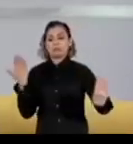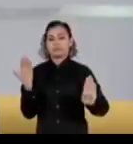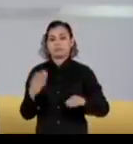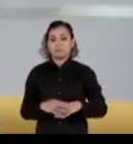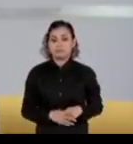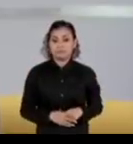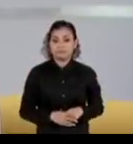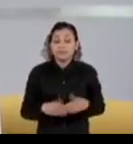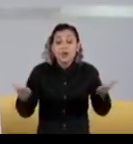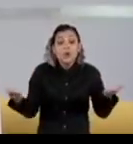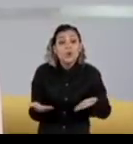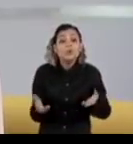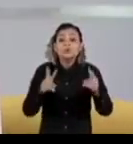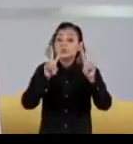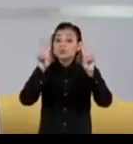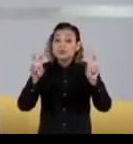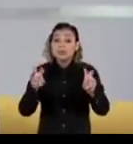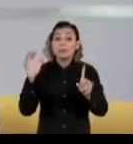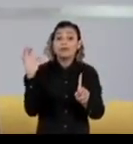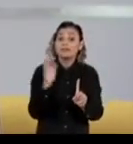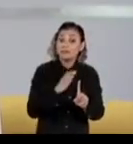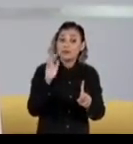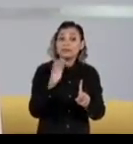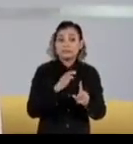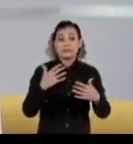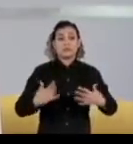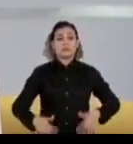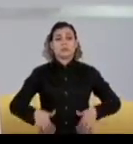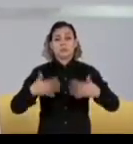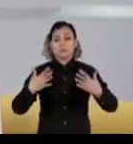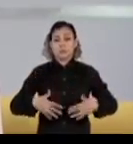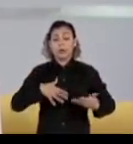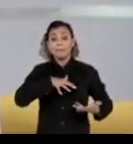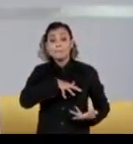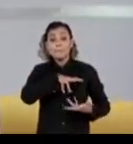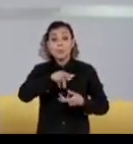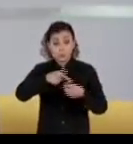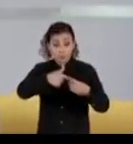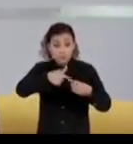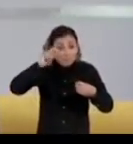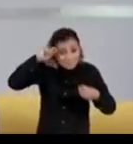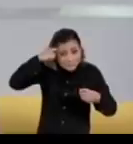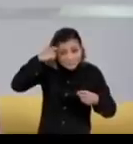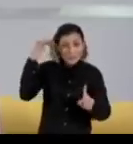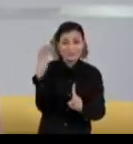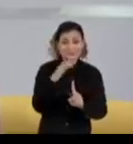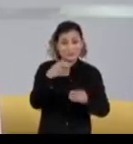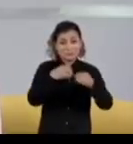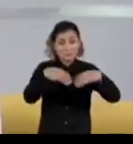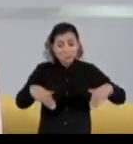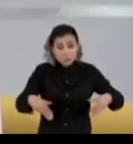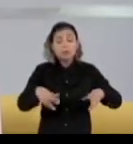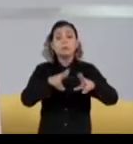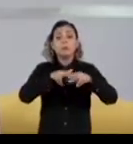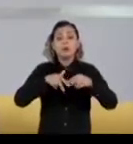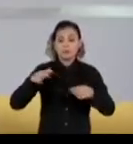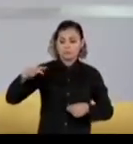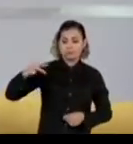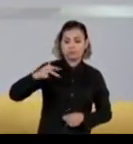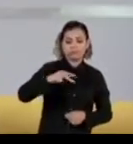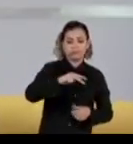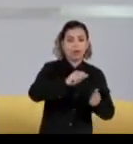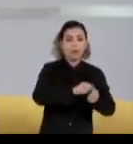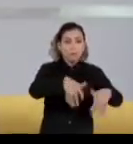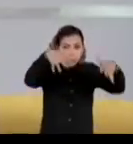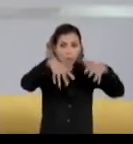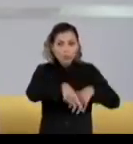E para falar com a gente sobre os impactos da maior interrupção global no fornecimento de petróleo, provocada pelos ataques às refinarias